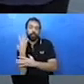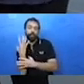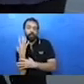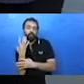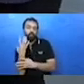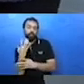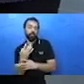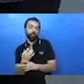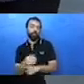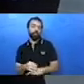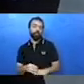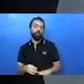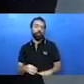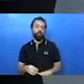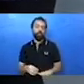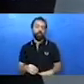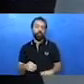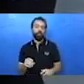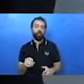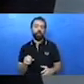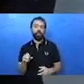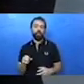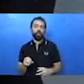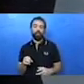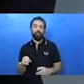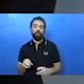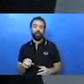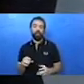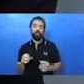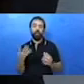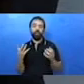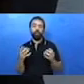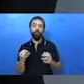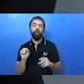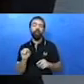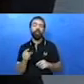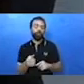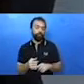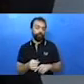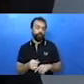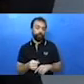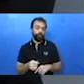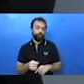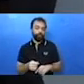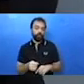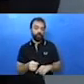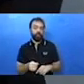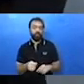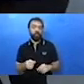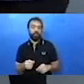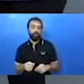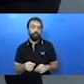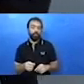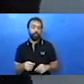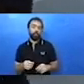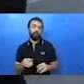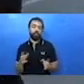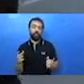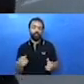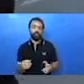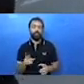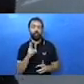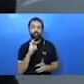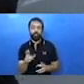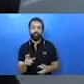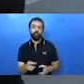for criado um novo estado, uma nova estrela deverá ser acrescentada à bandeira. Quando o Brasil possuía um número menor